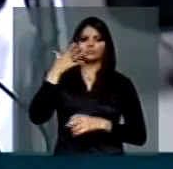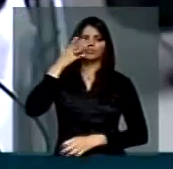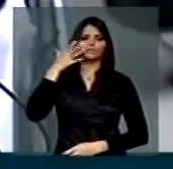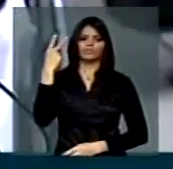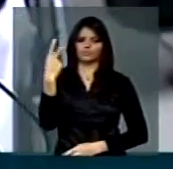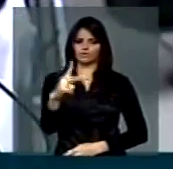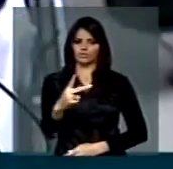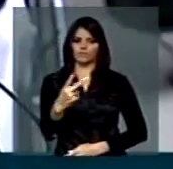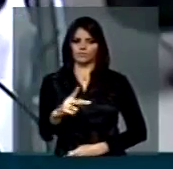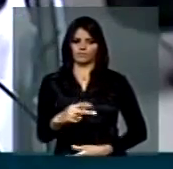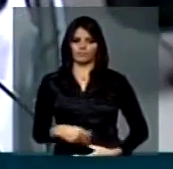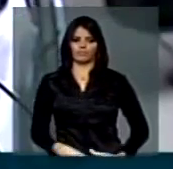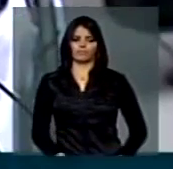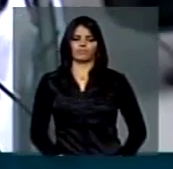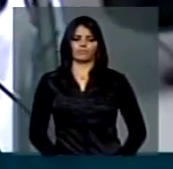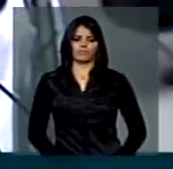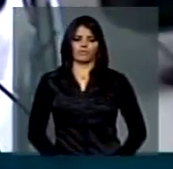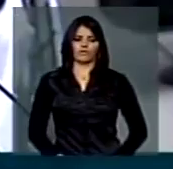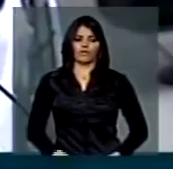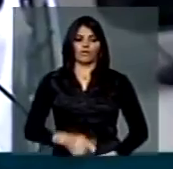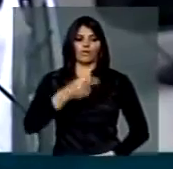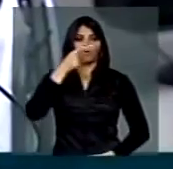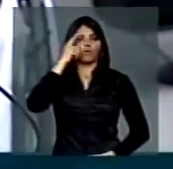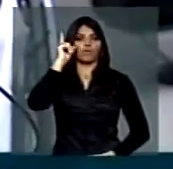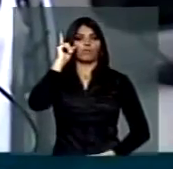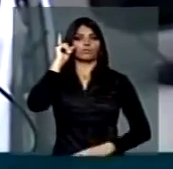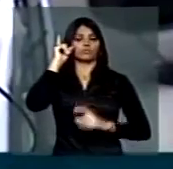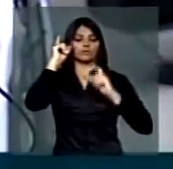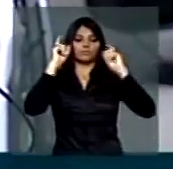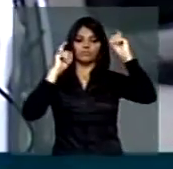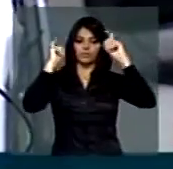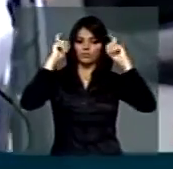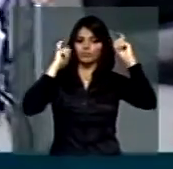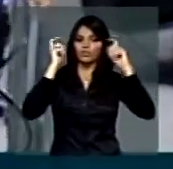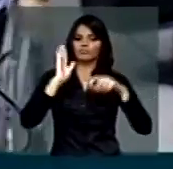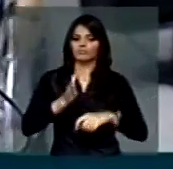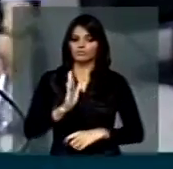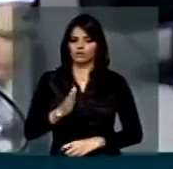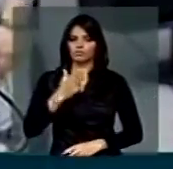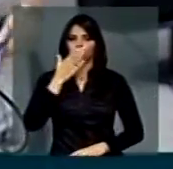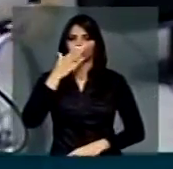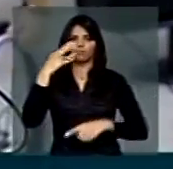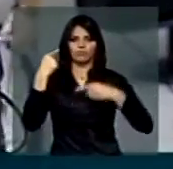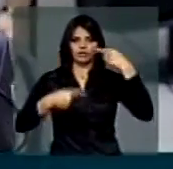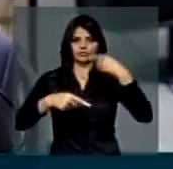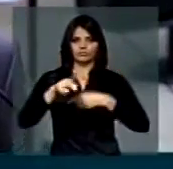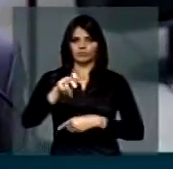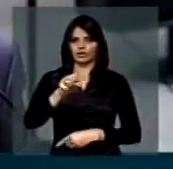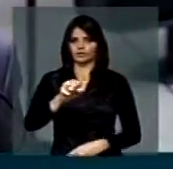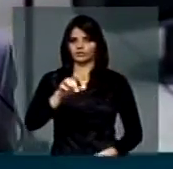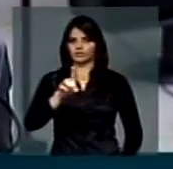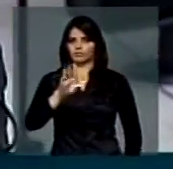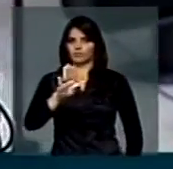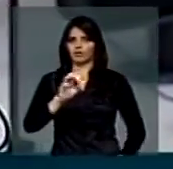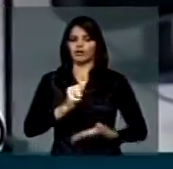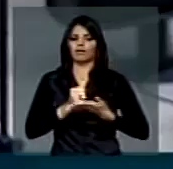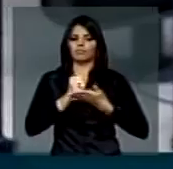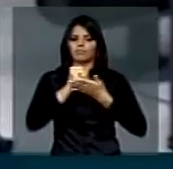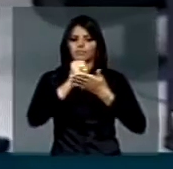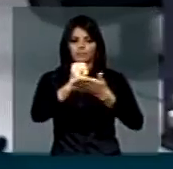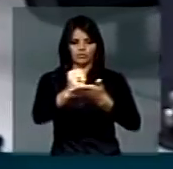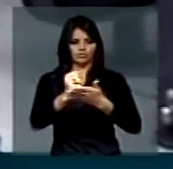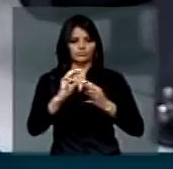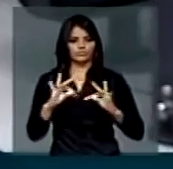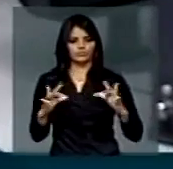E, desde ontem, já preocupado com essa questão, e o meu partido, o PSDB, também está apoiando integralmente esse